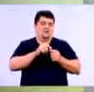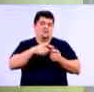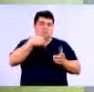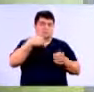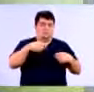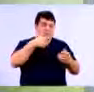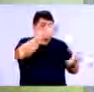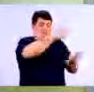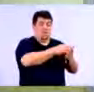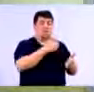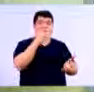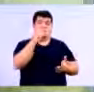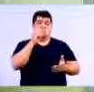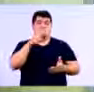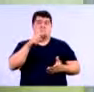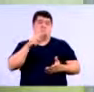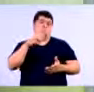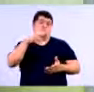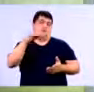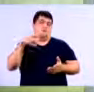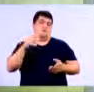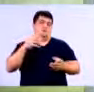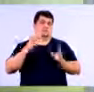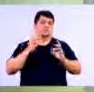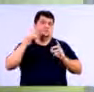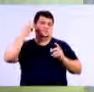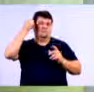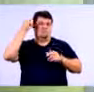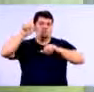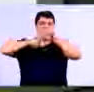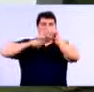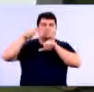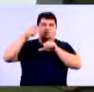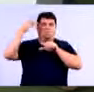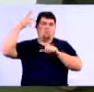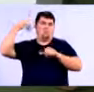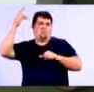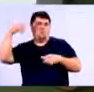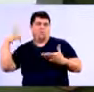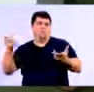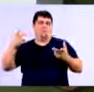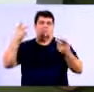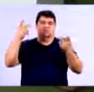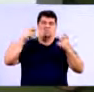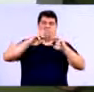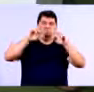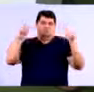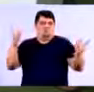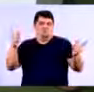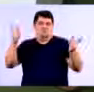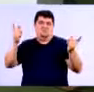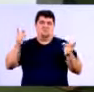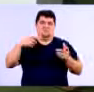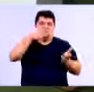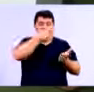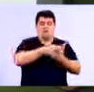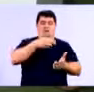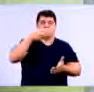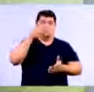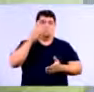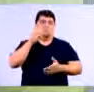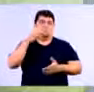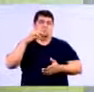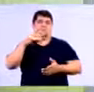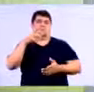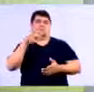R$1.000 para ela mexer no cabelo dela. A Denise quer mudar a cor do cabelo, ficar diferente, e ela vai pagar R$1.000.